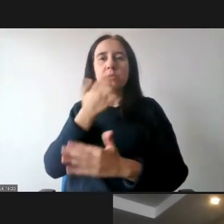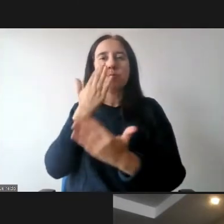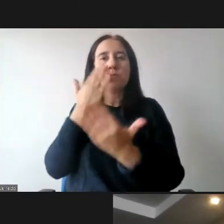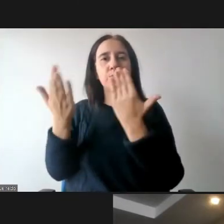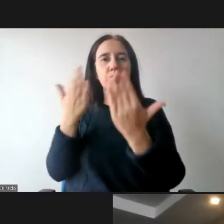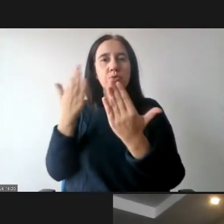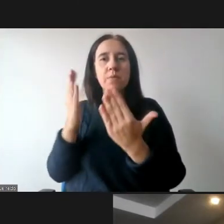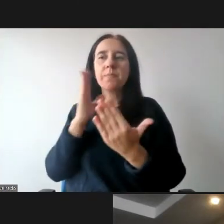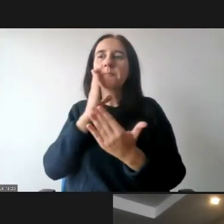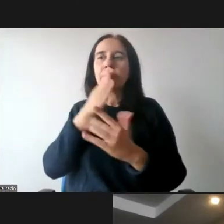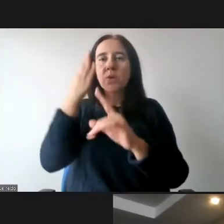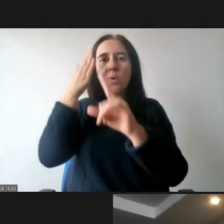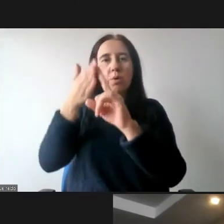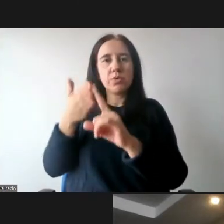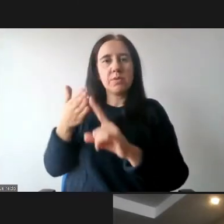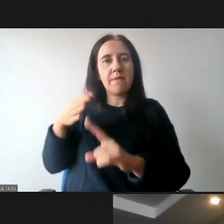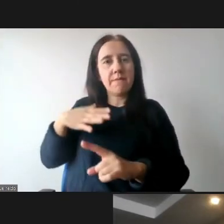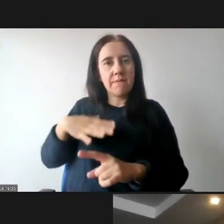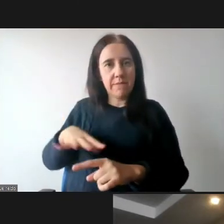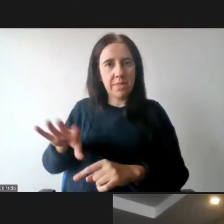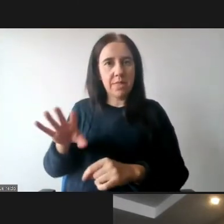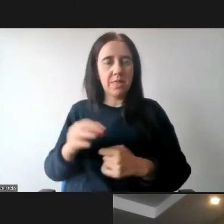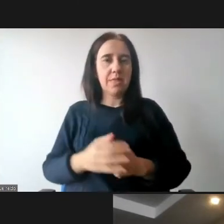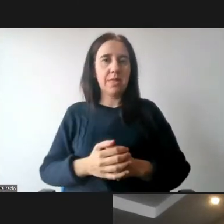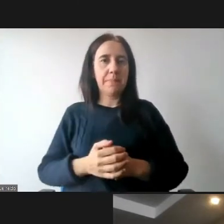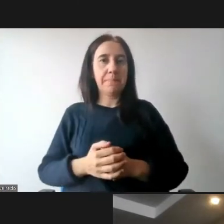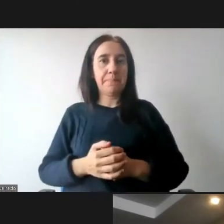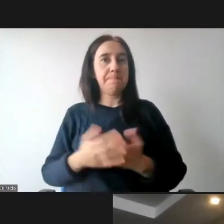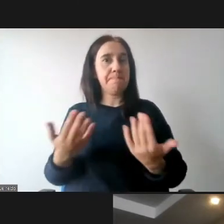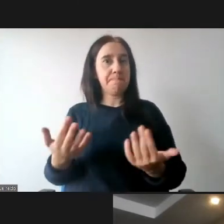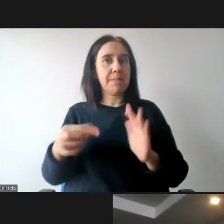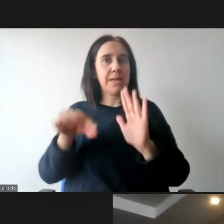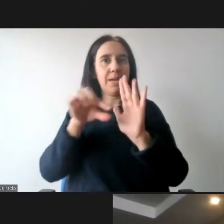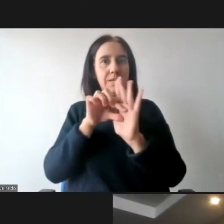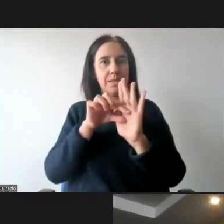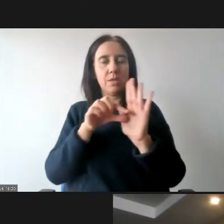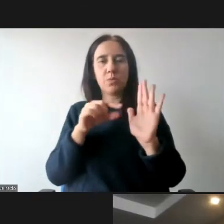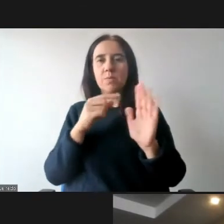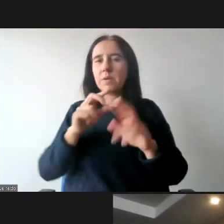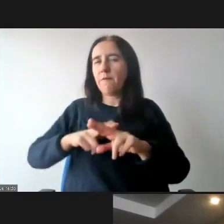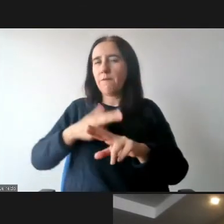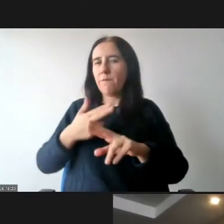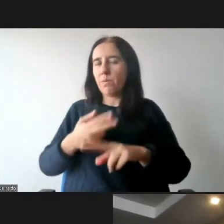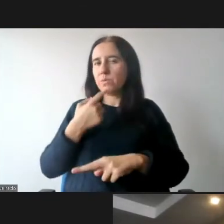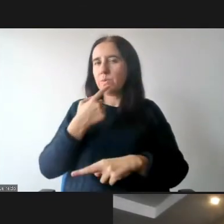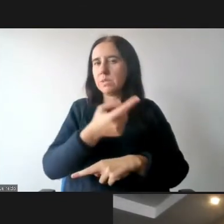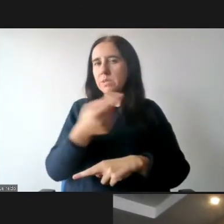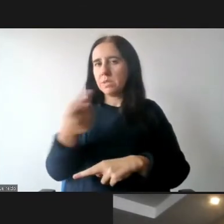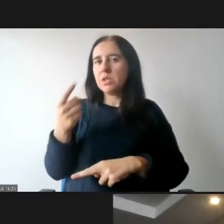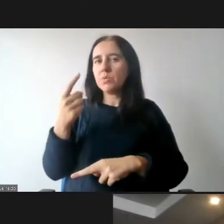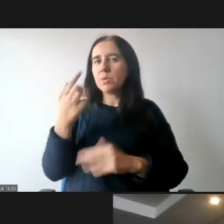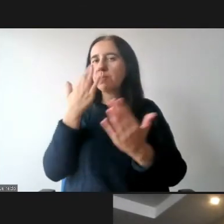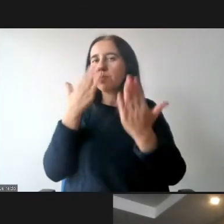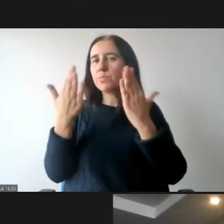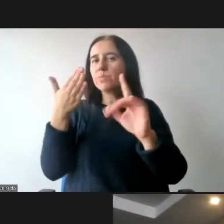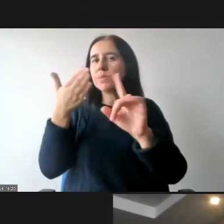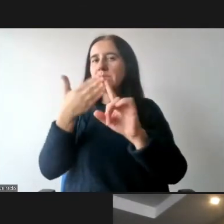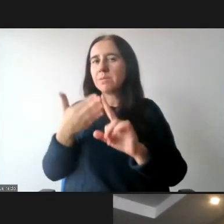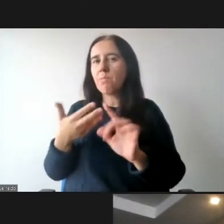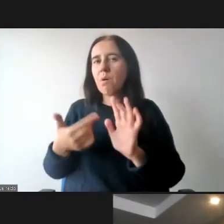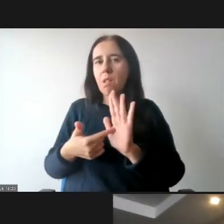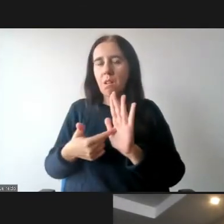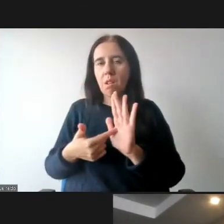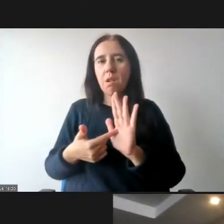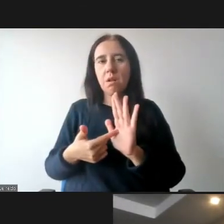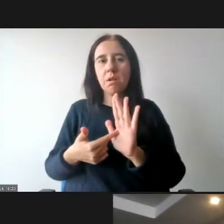aos objetivos a realizar. Com este artigo quis reforçar-se a referência ao princípio da proporcionalidade, como de resto